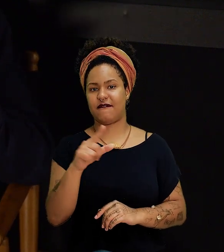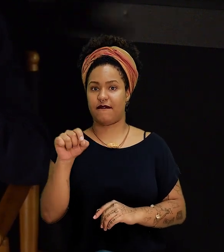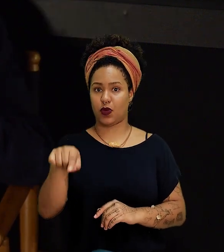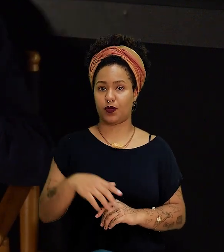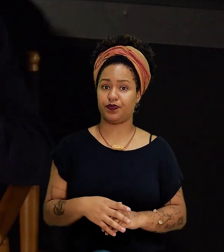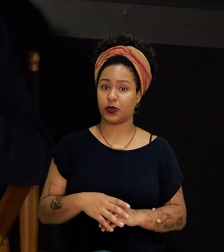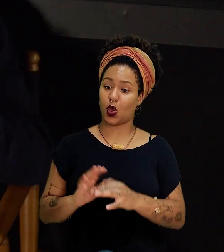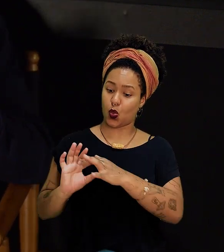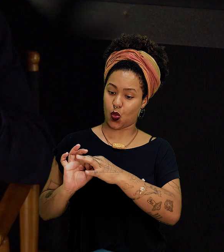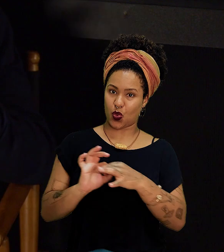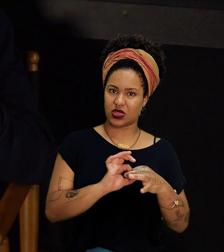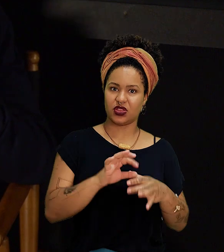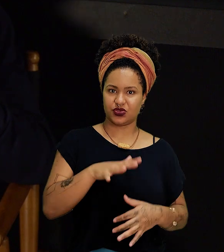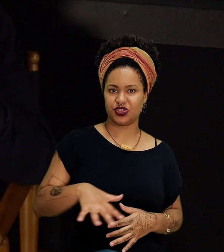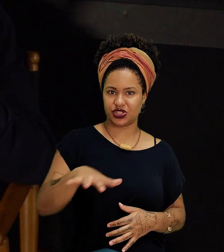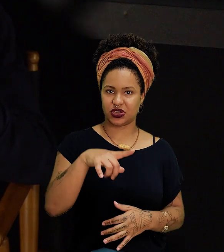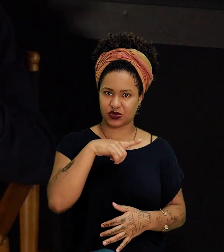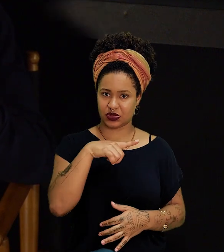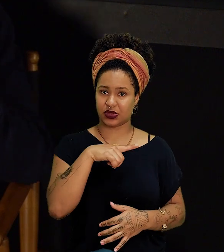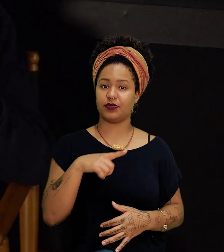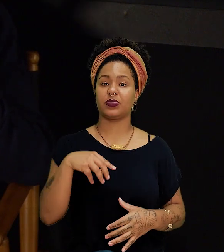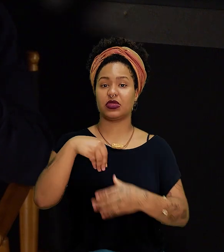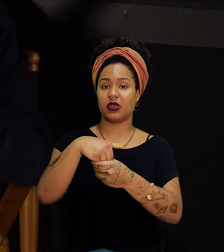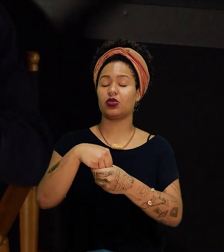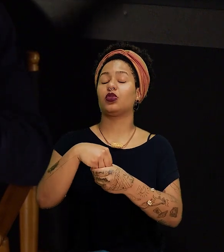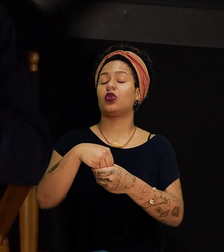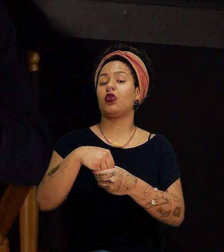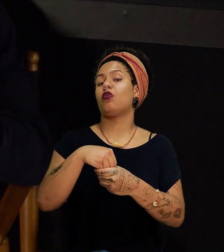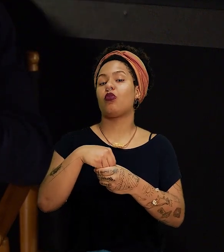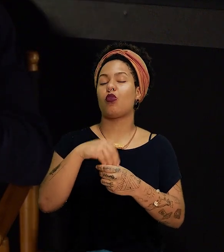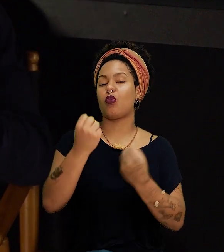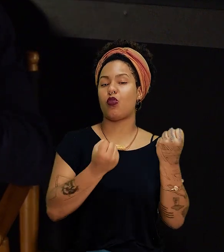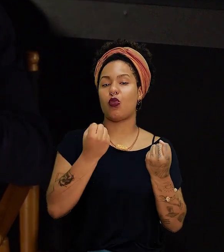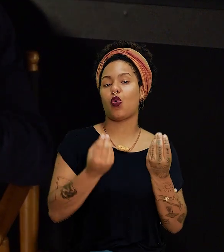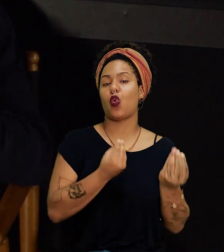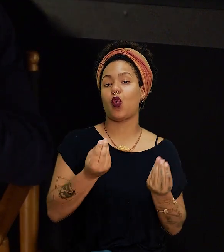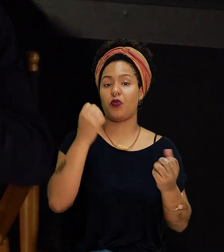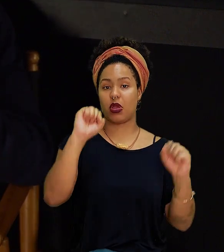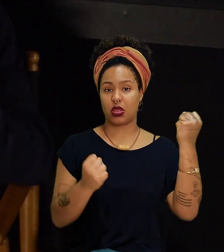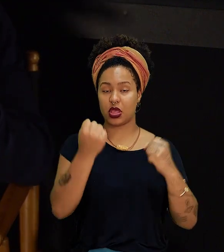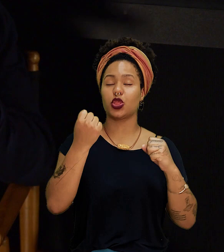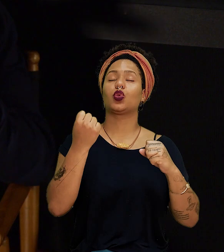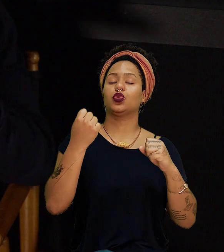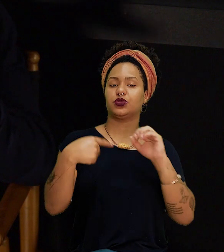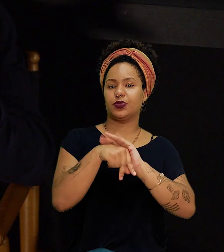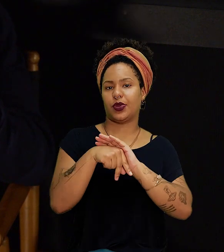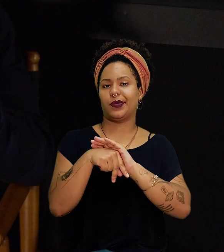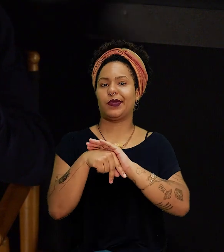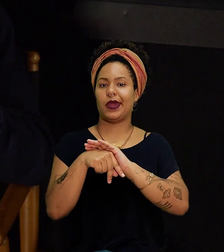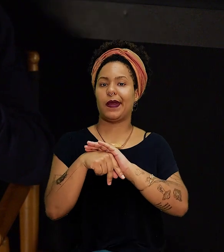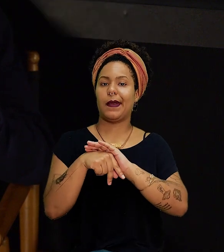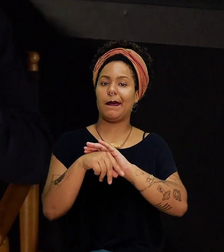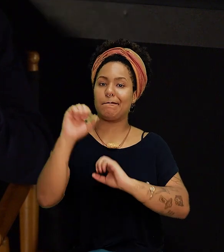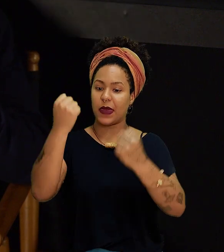Então, esse é um contexto geral. Dentro dele, a indústria do petróleo, ela se comporta, na verdade,